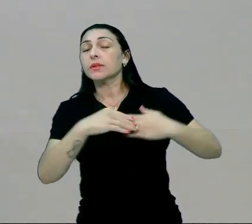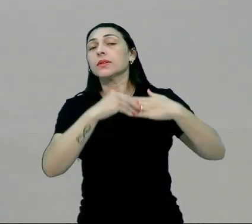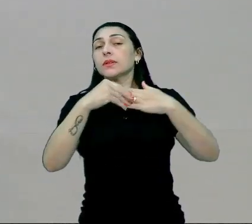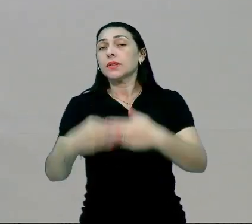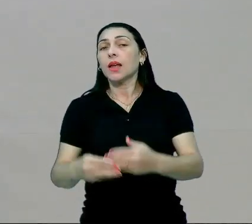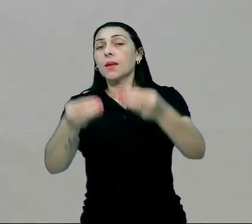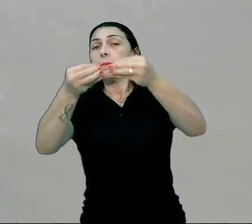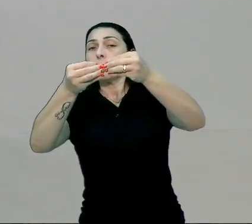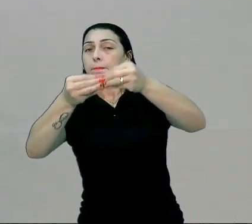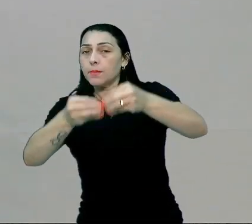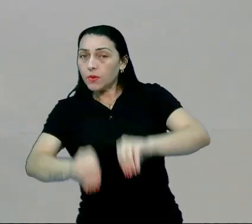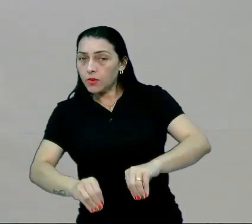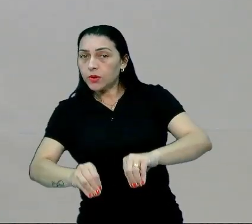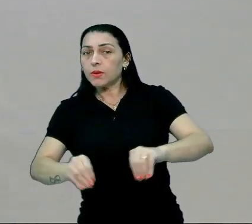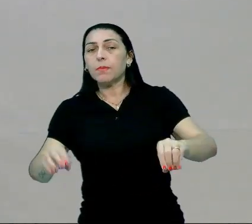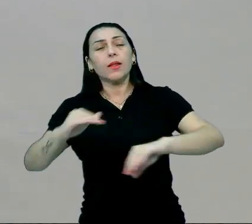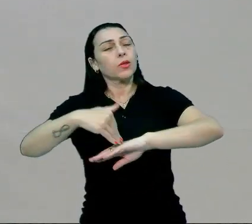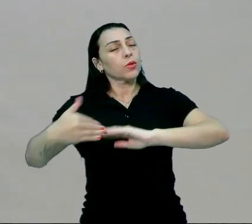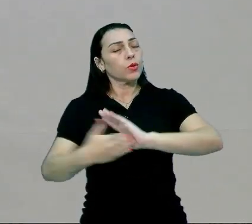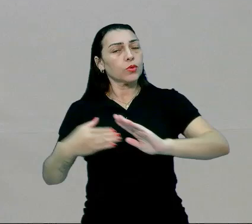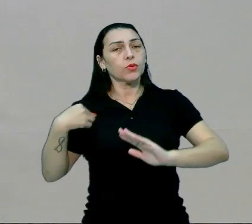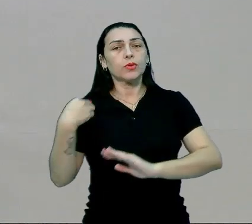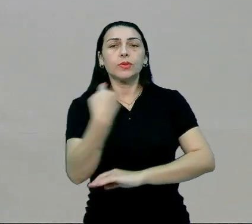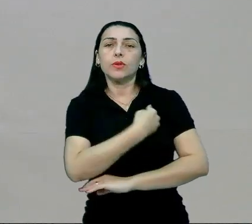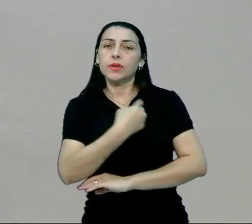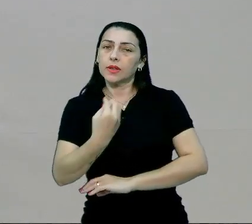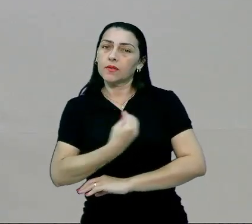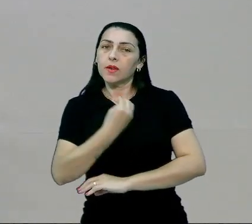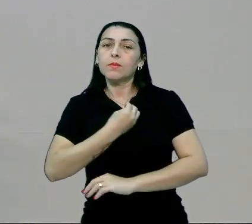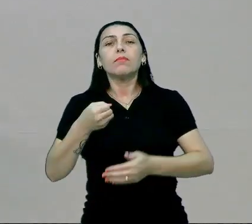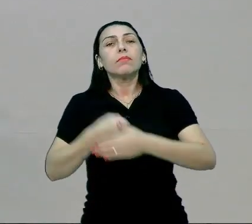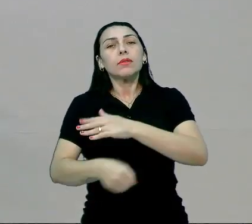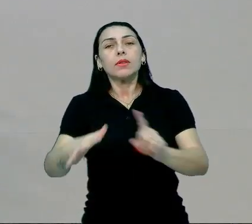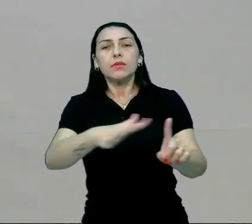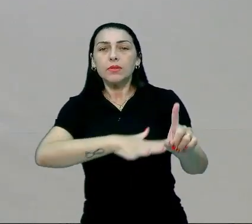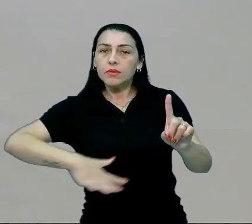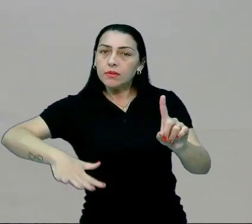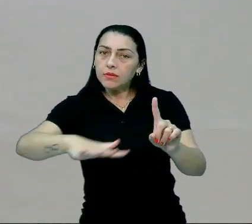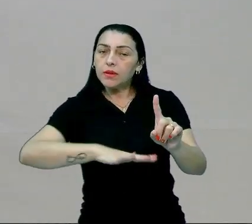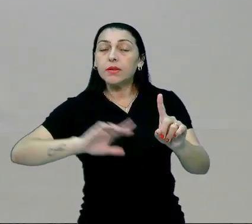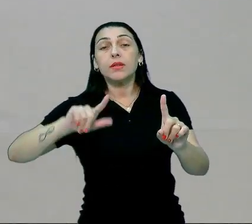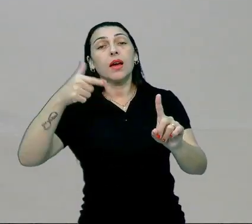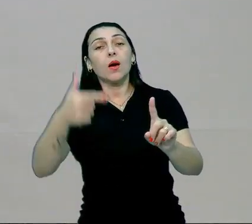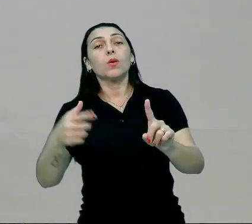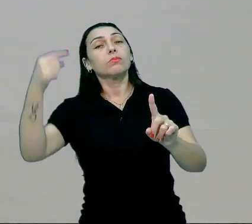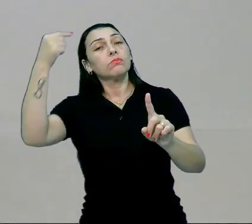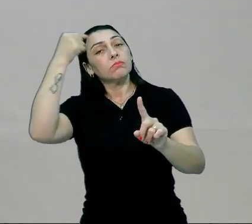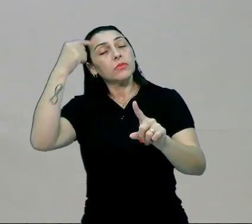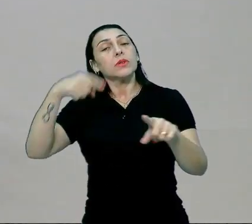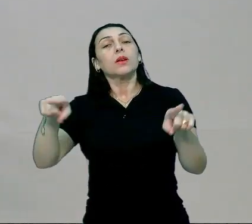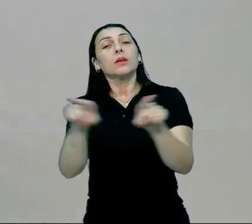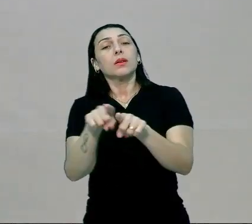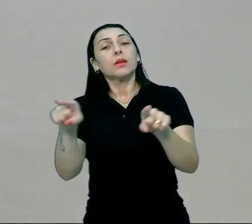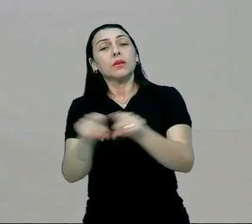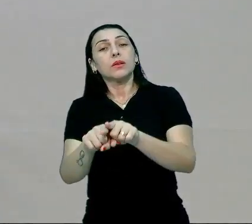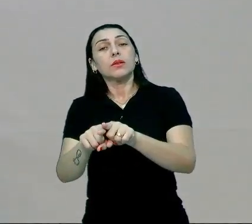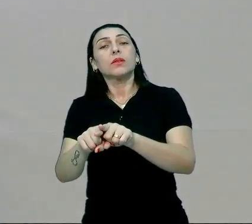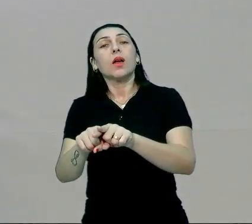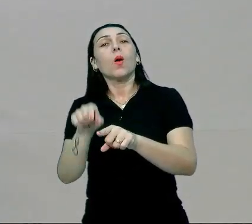trazem prejuízos para todos nós que vivemos em sociedade. E a outra visão é a